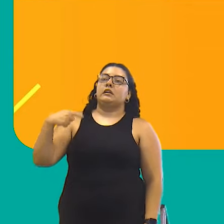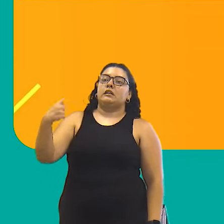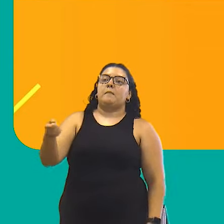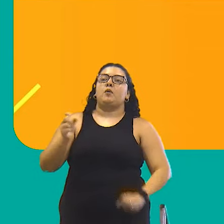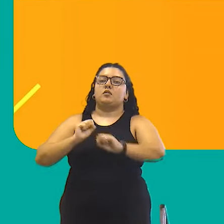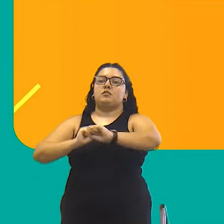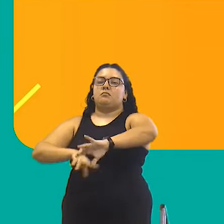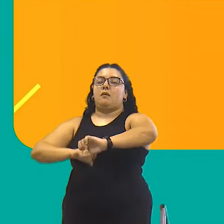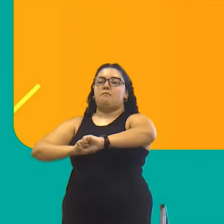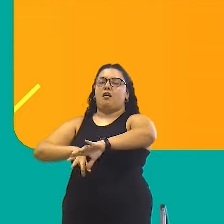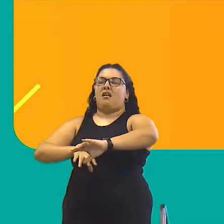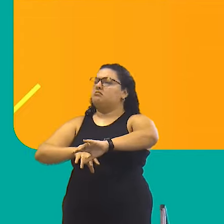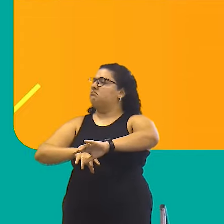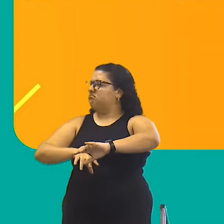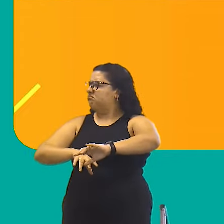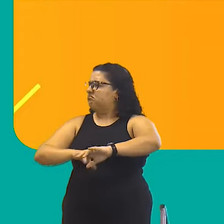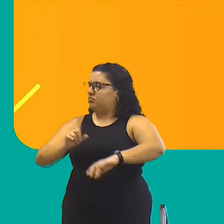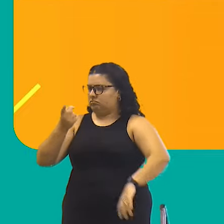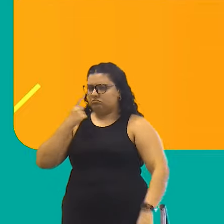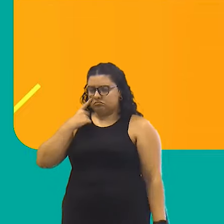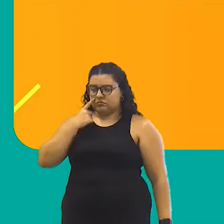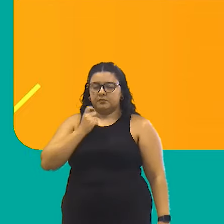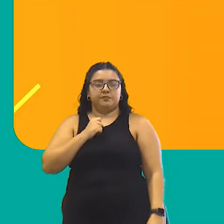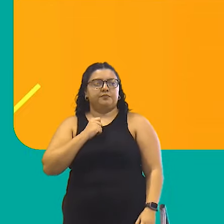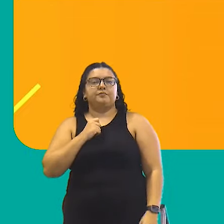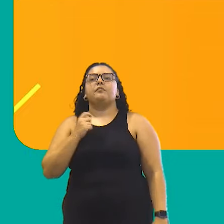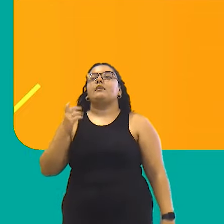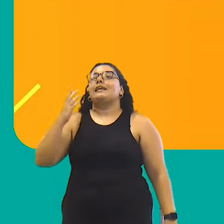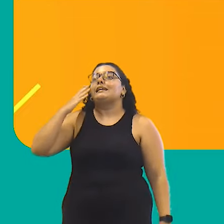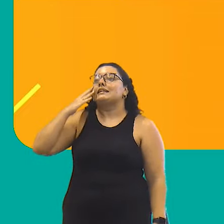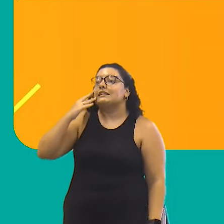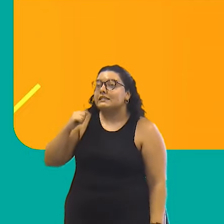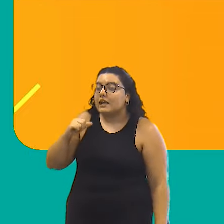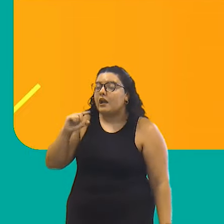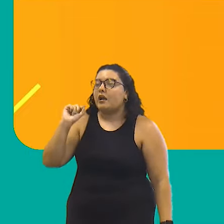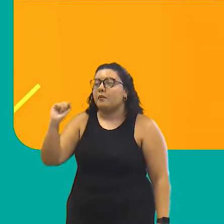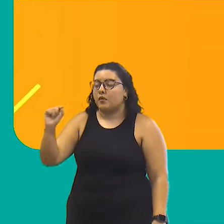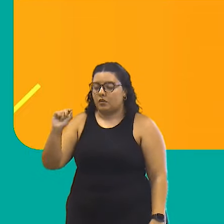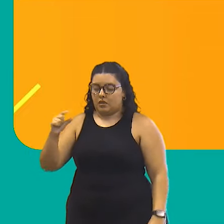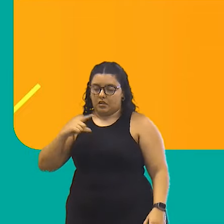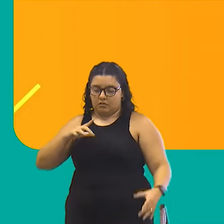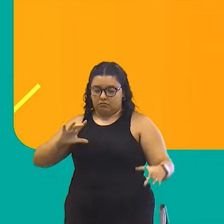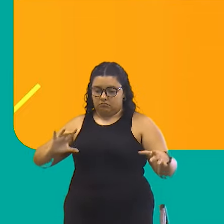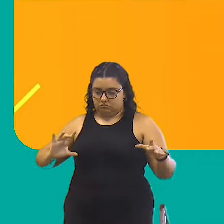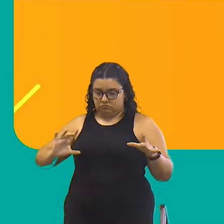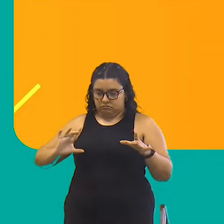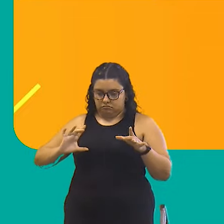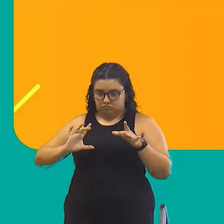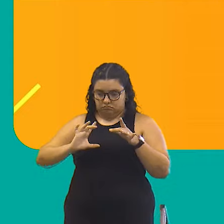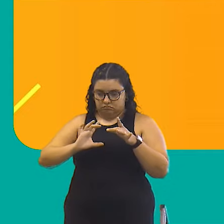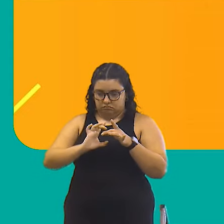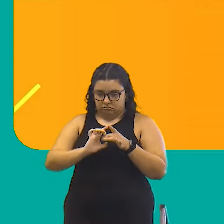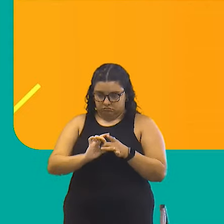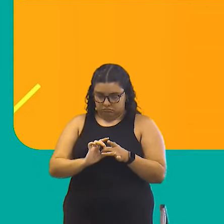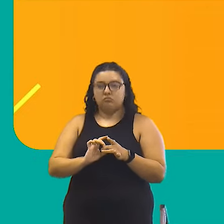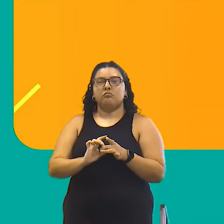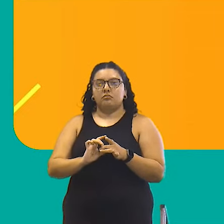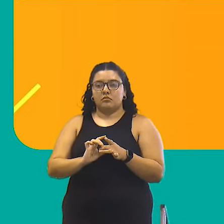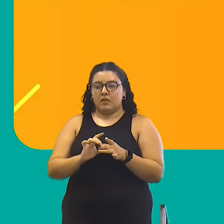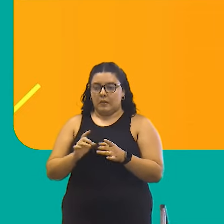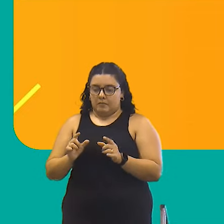aula. Professor, aula? Olha só. Sabe-se que a ligação em série